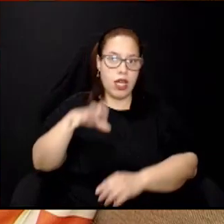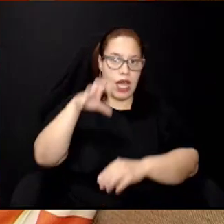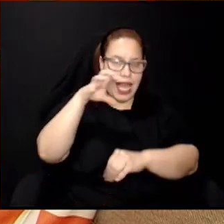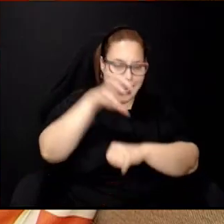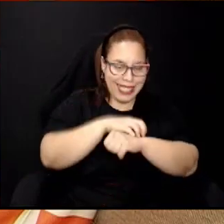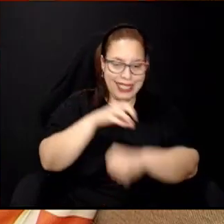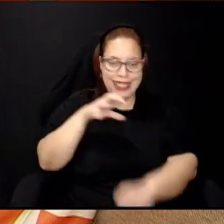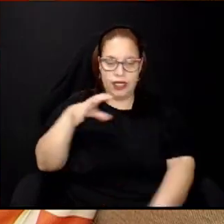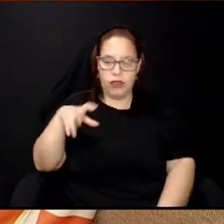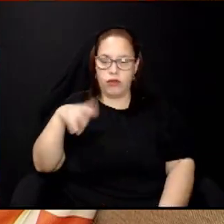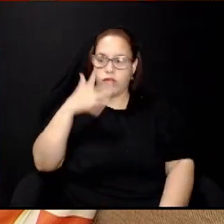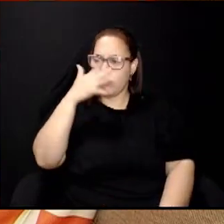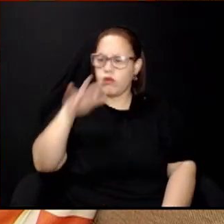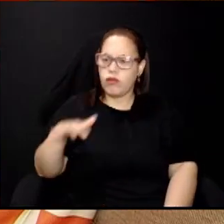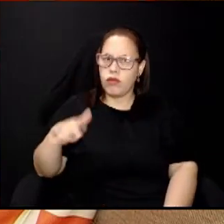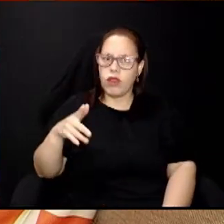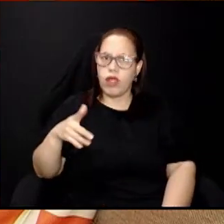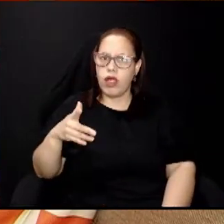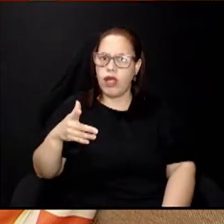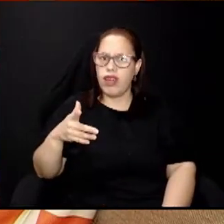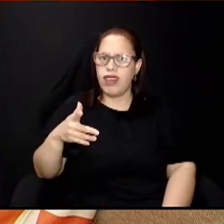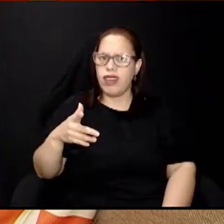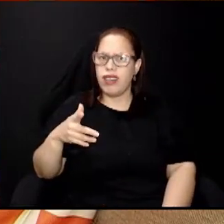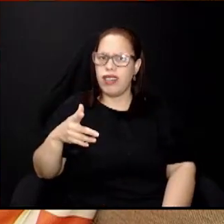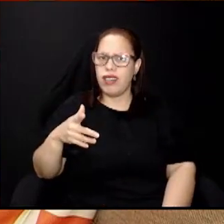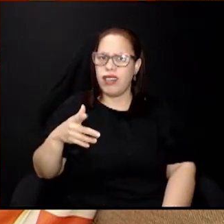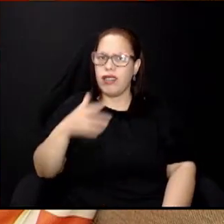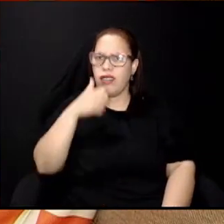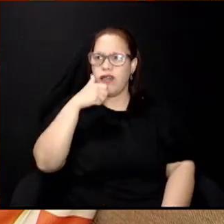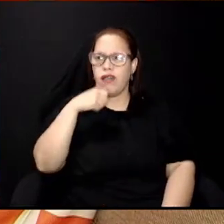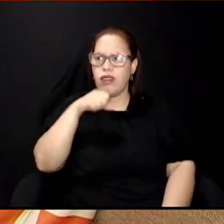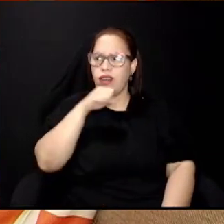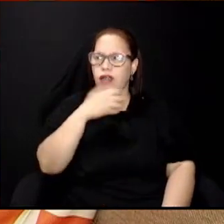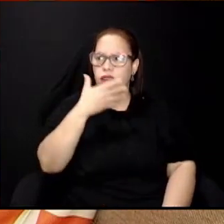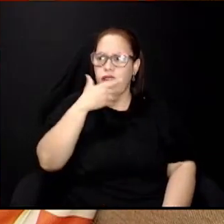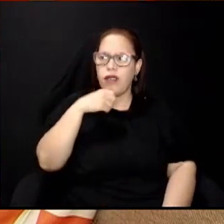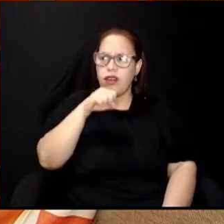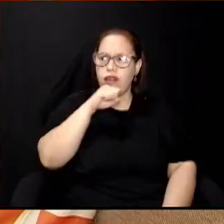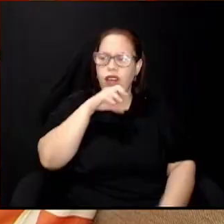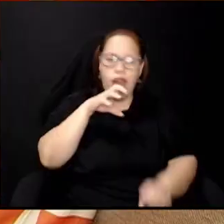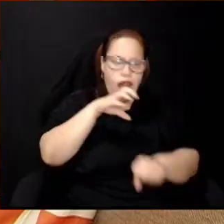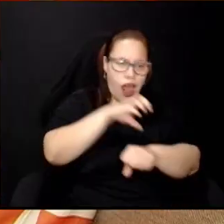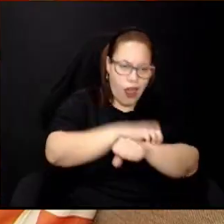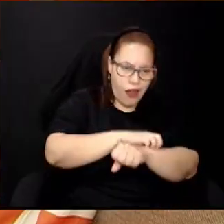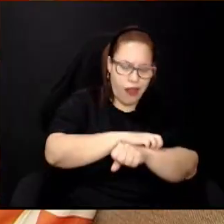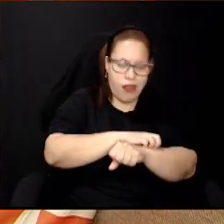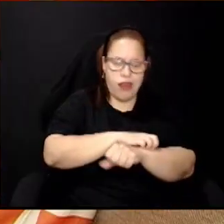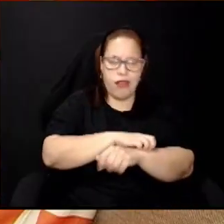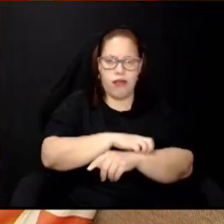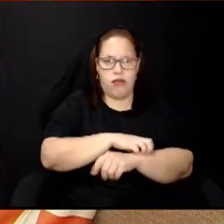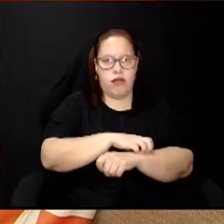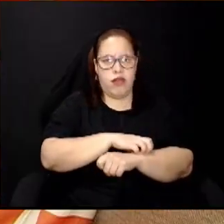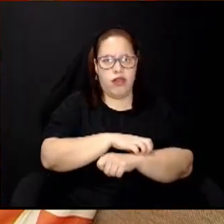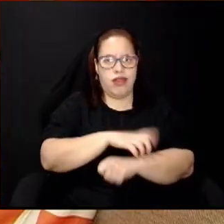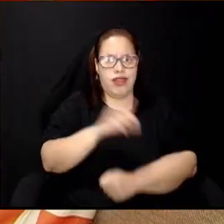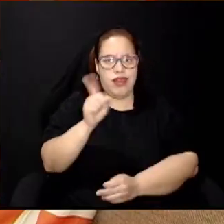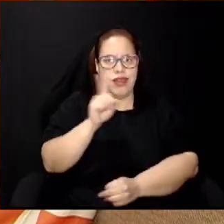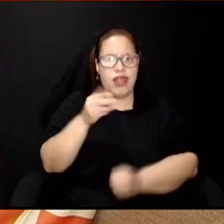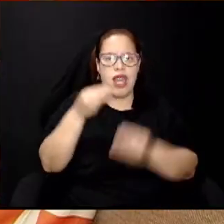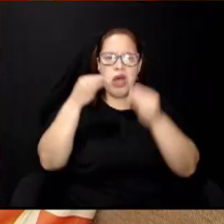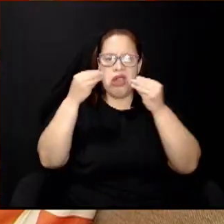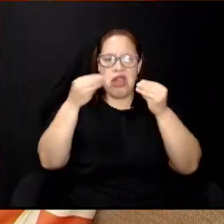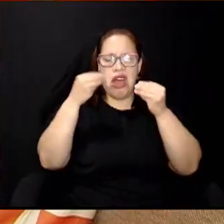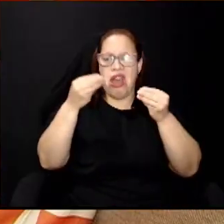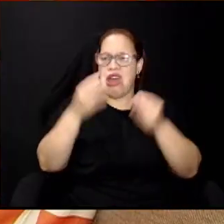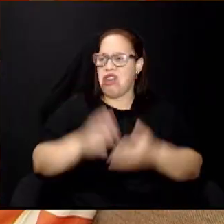escola, e eu falava assim, gente, a mãe, né, da criança que é mordida, ela às vezes fala, mas como assim, né, e